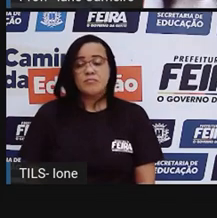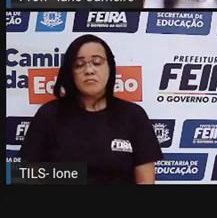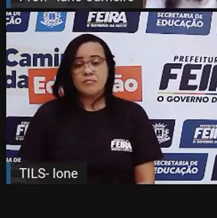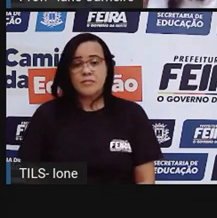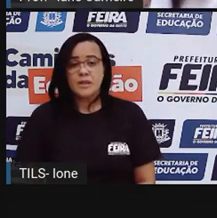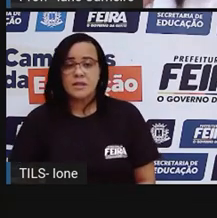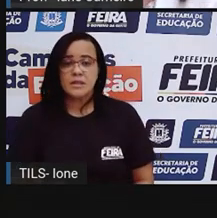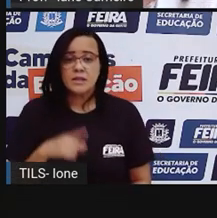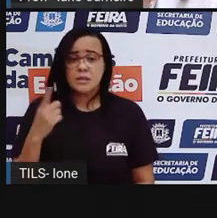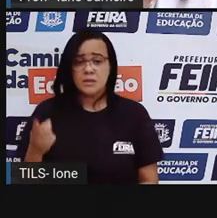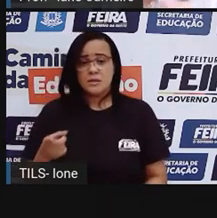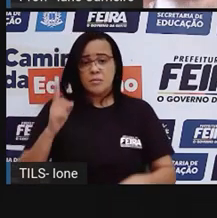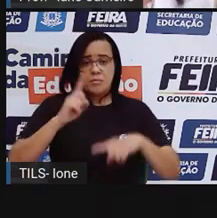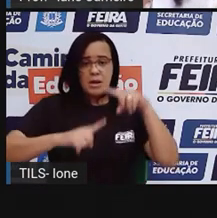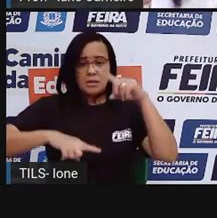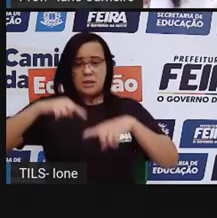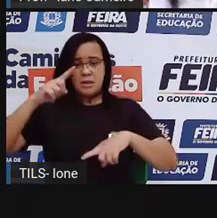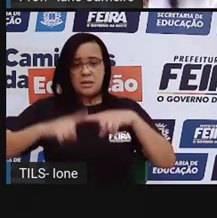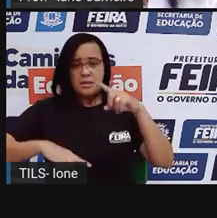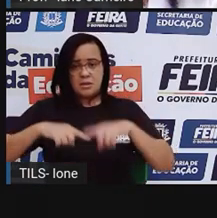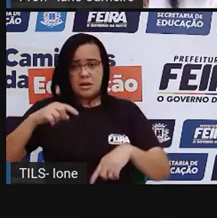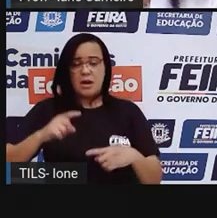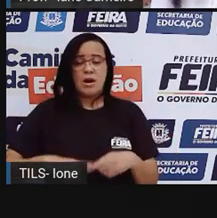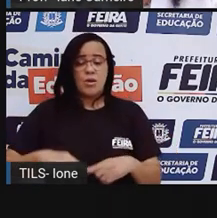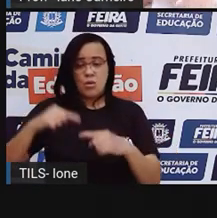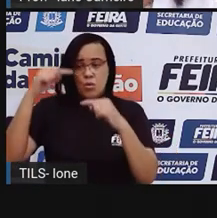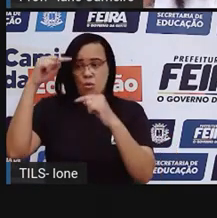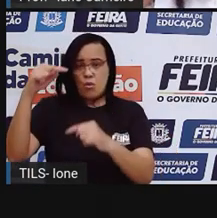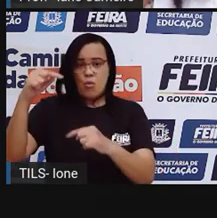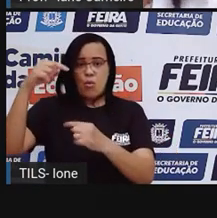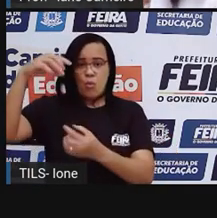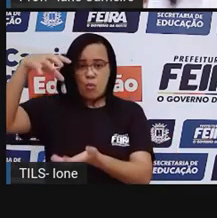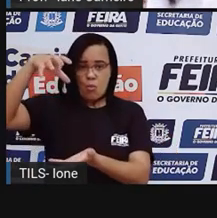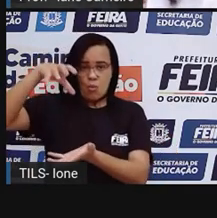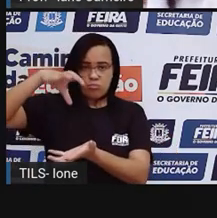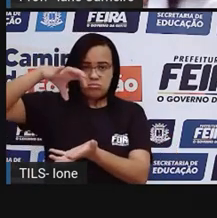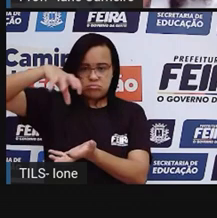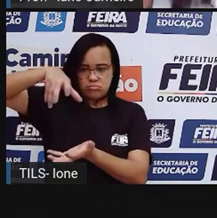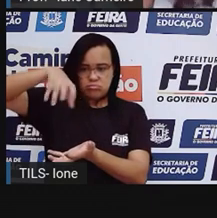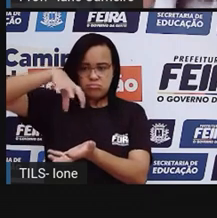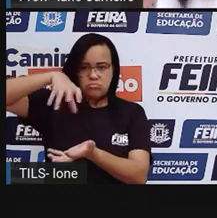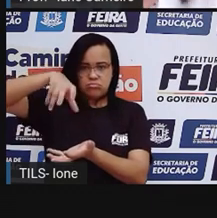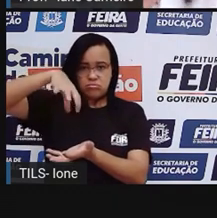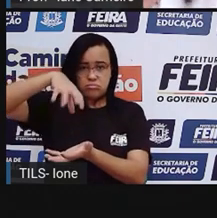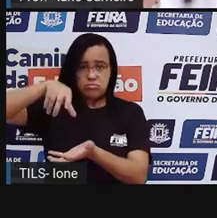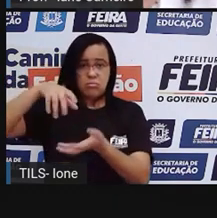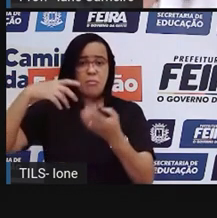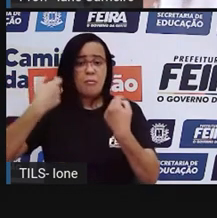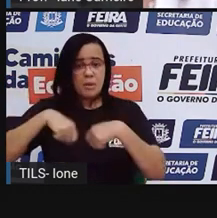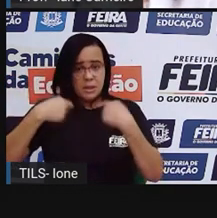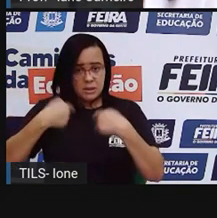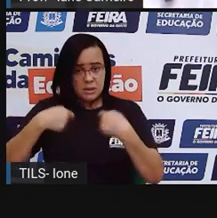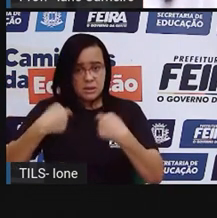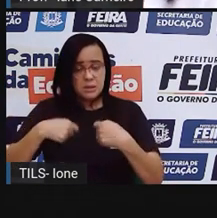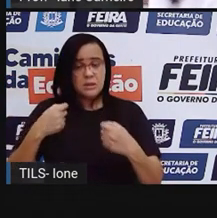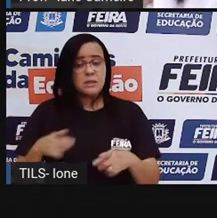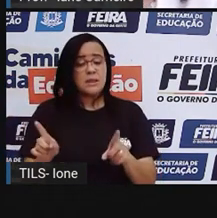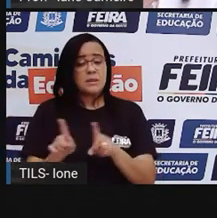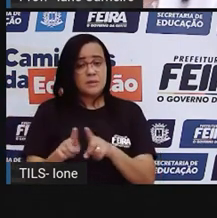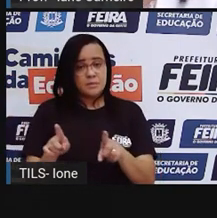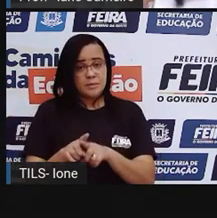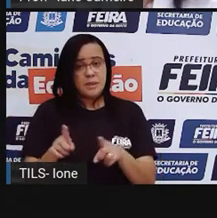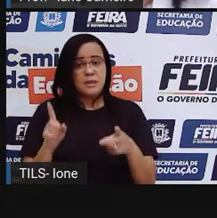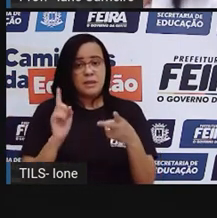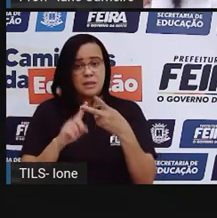esse daqui, pode ser daqueles de refrigerante, tá bom? Descartáveis, com tampa. Você vai precisar também